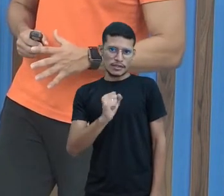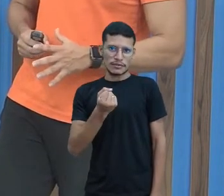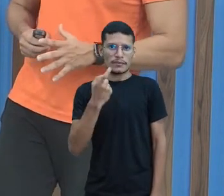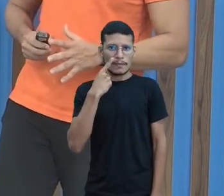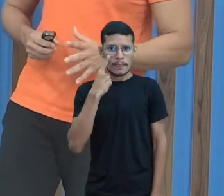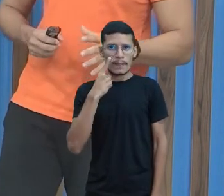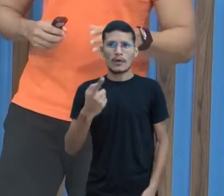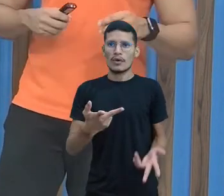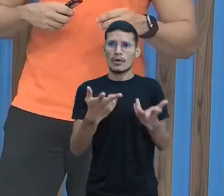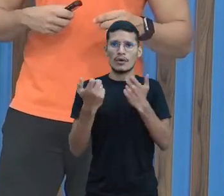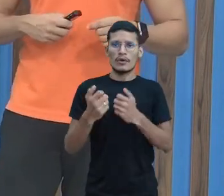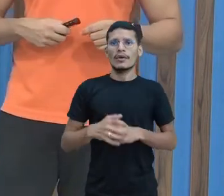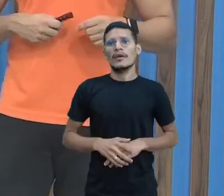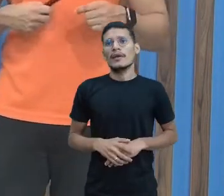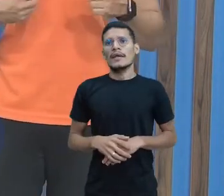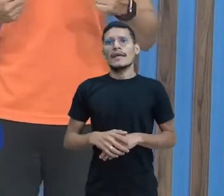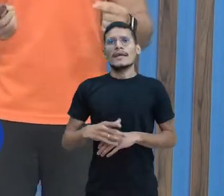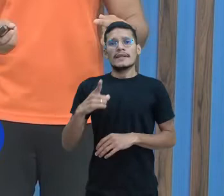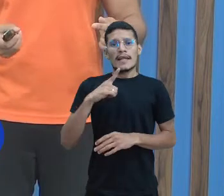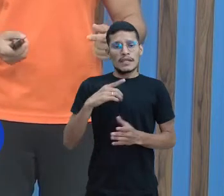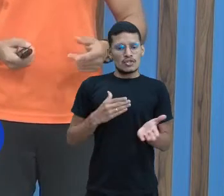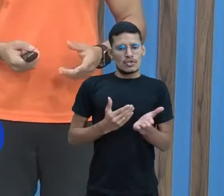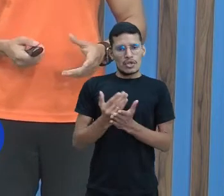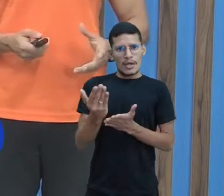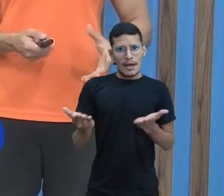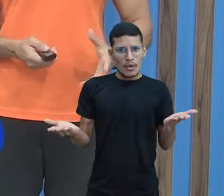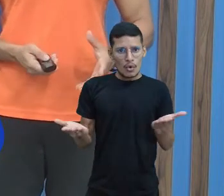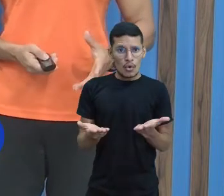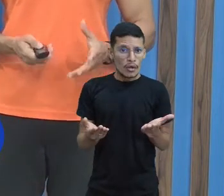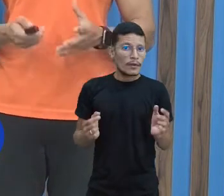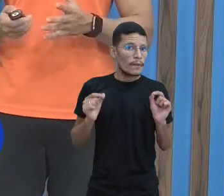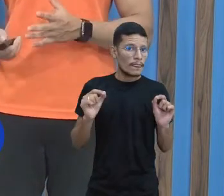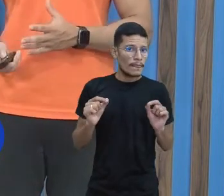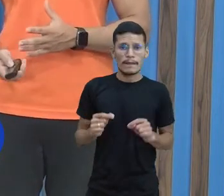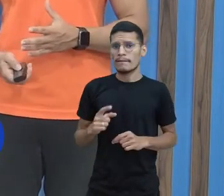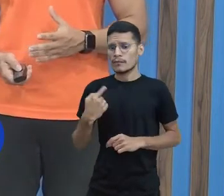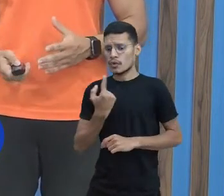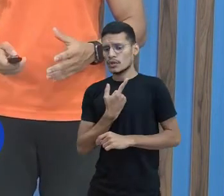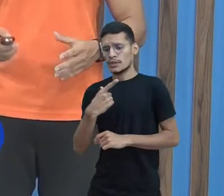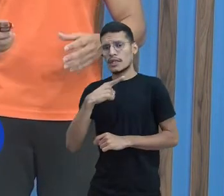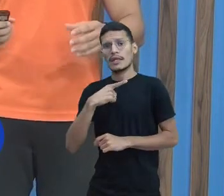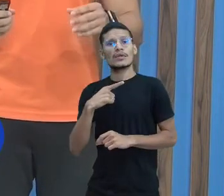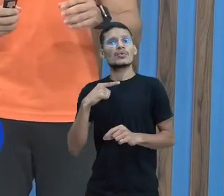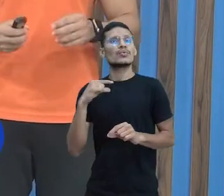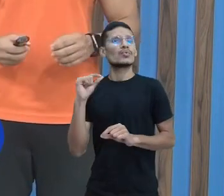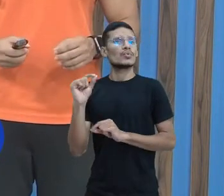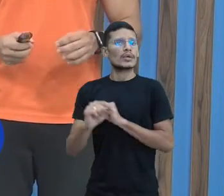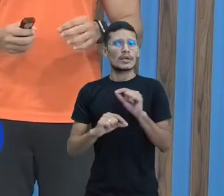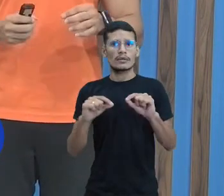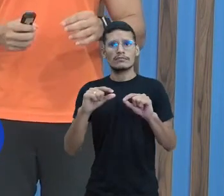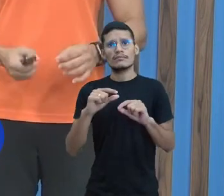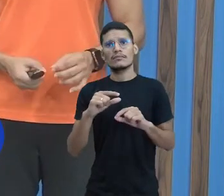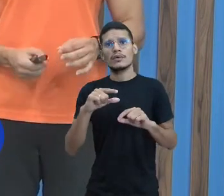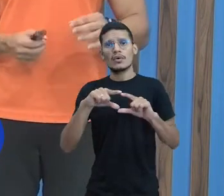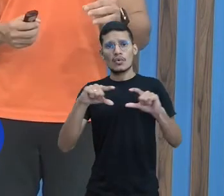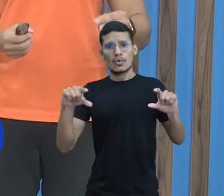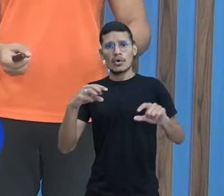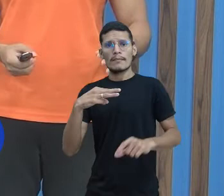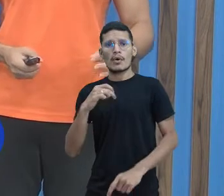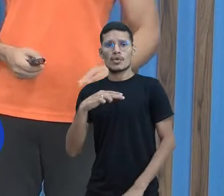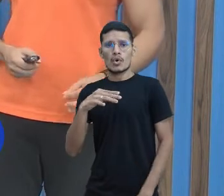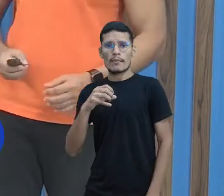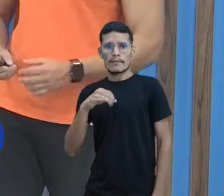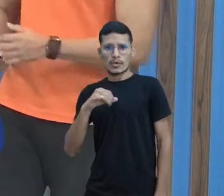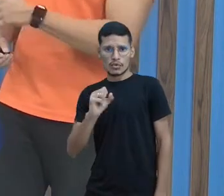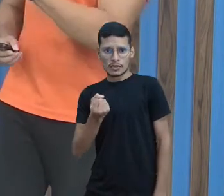observe o seguinte, ó. Partindo desse pressuposto, a gente tem essa definição aí, certo? De que monômios